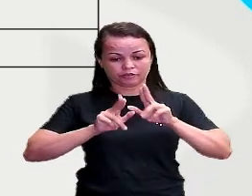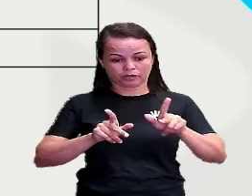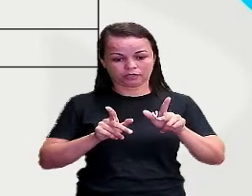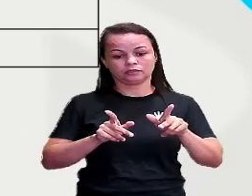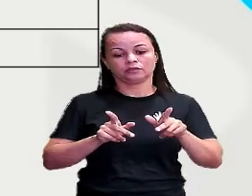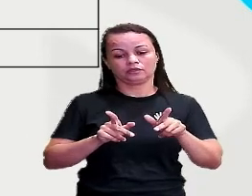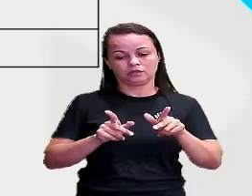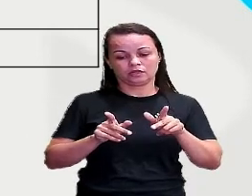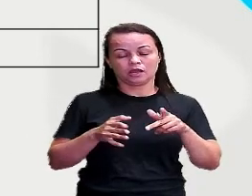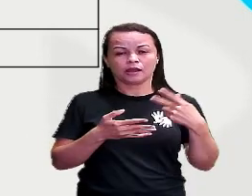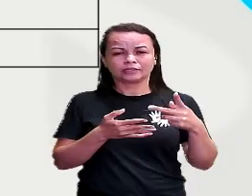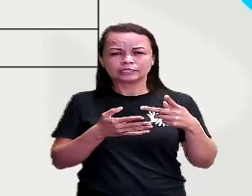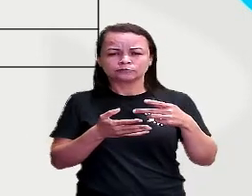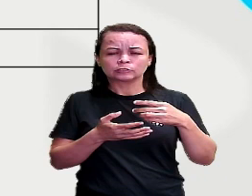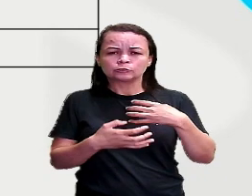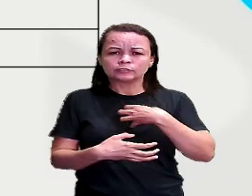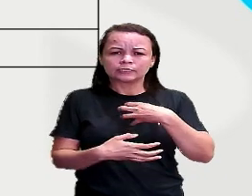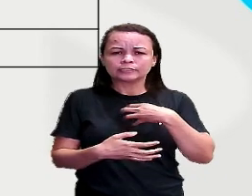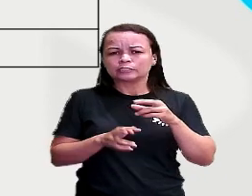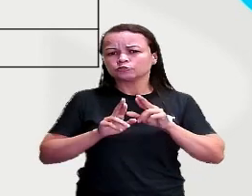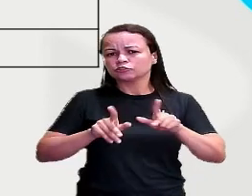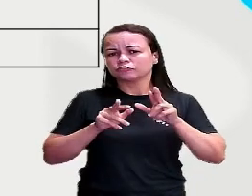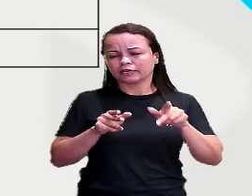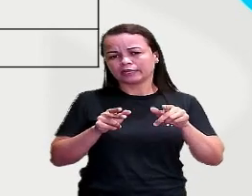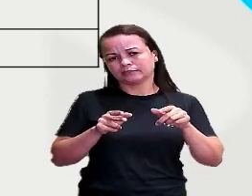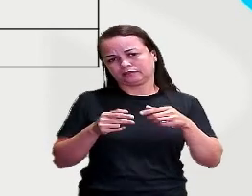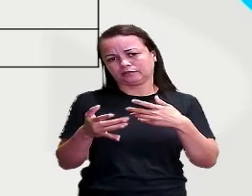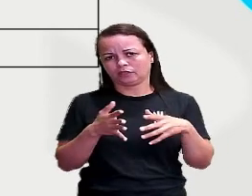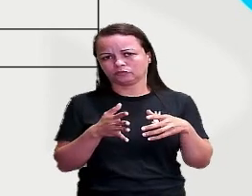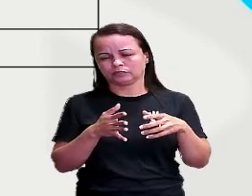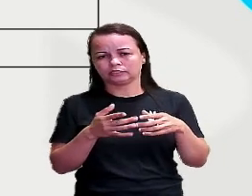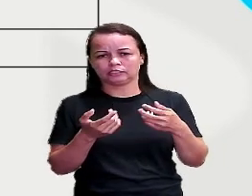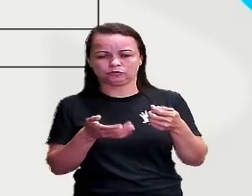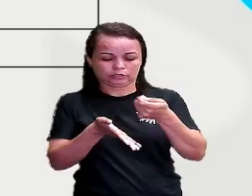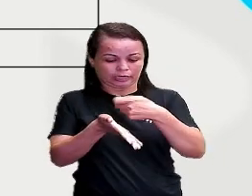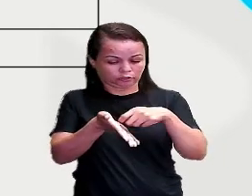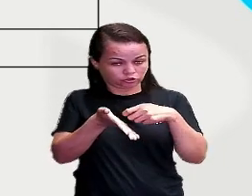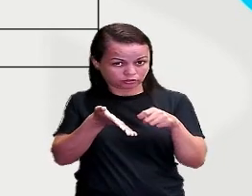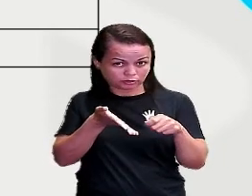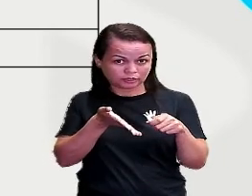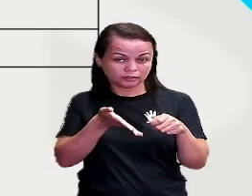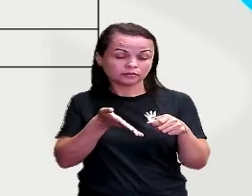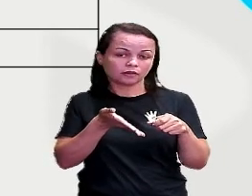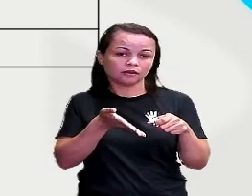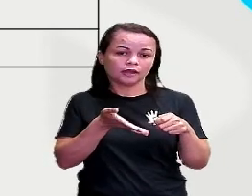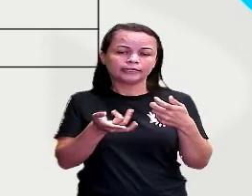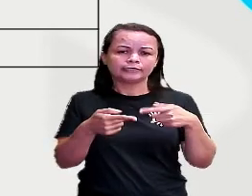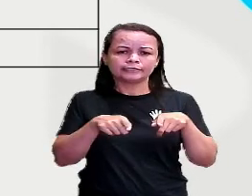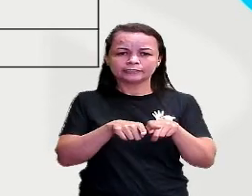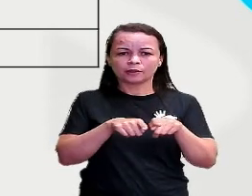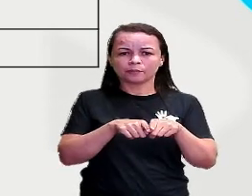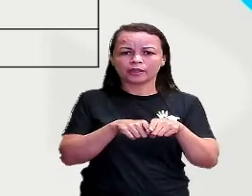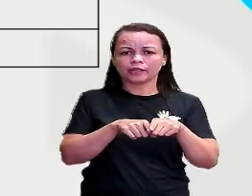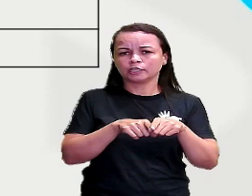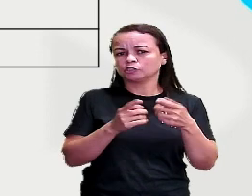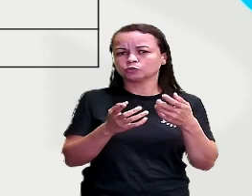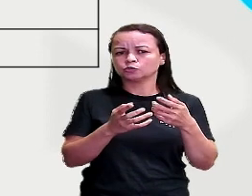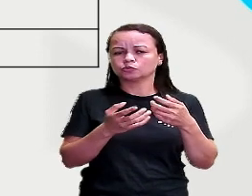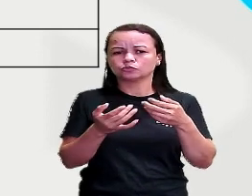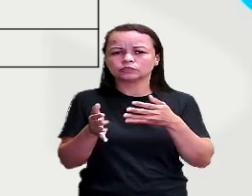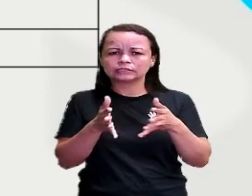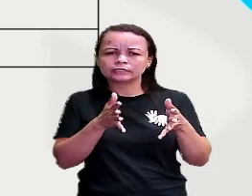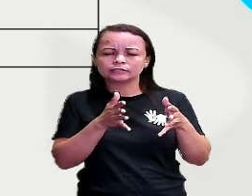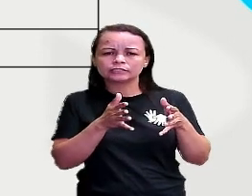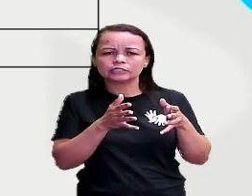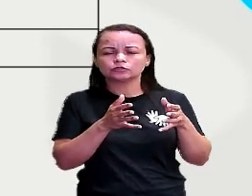como os sentidos são diferentes. Ela tem diferença aí na escrita e no sentido. Por